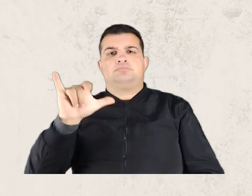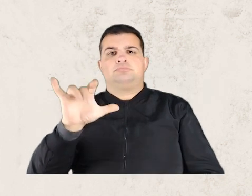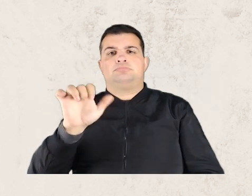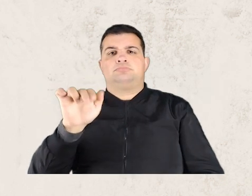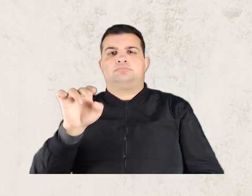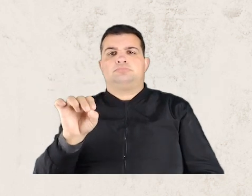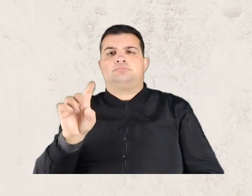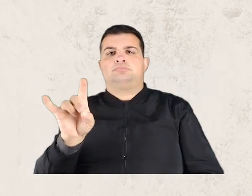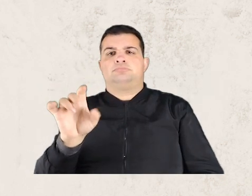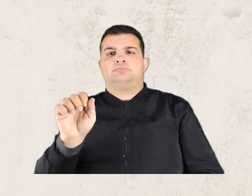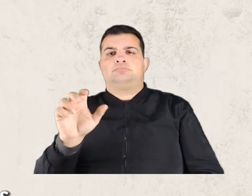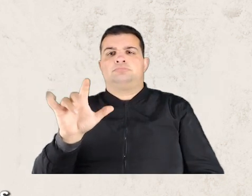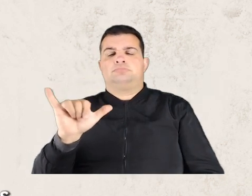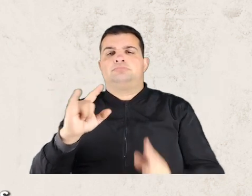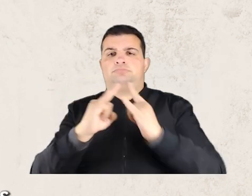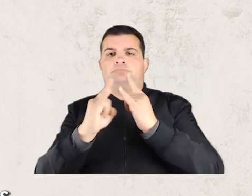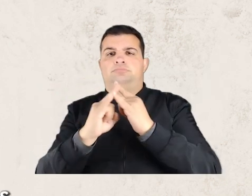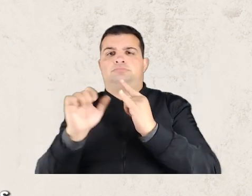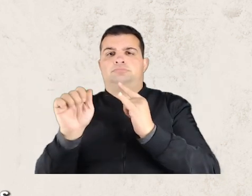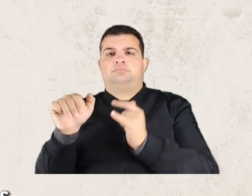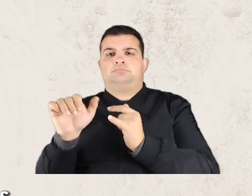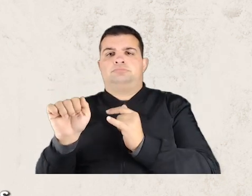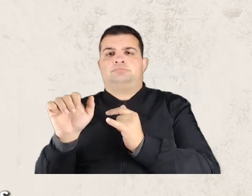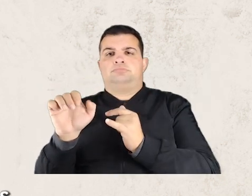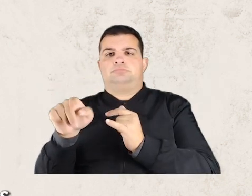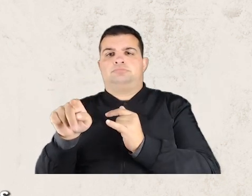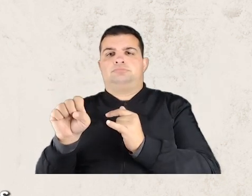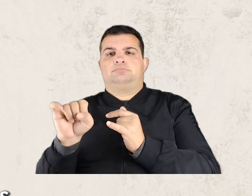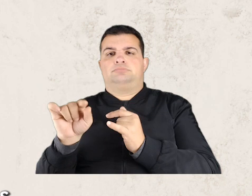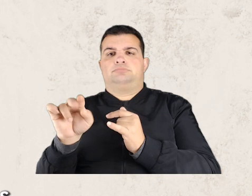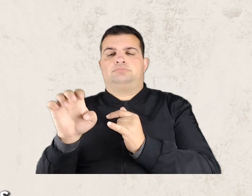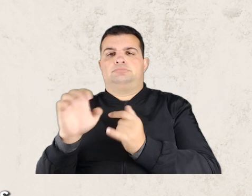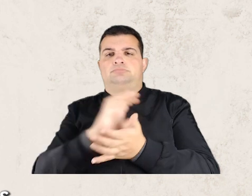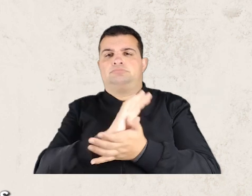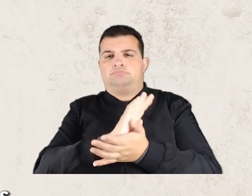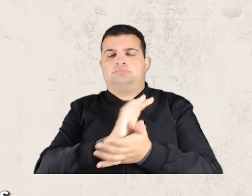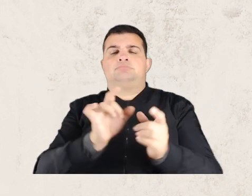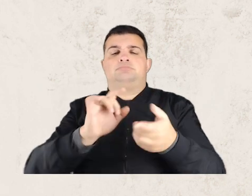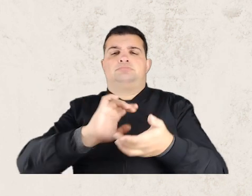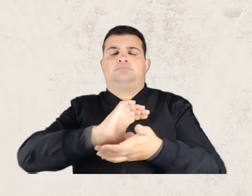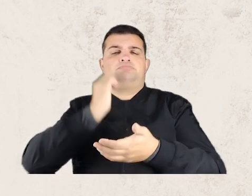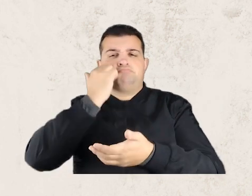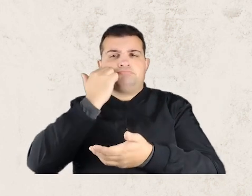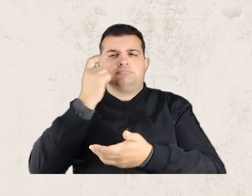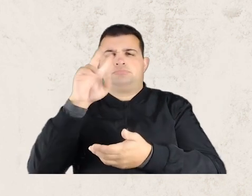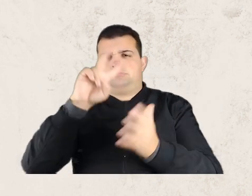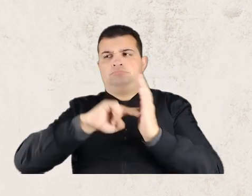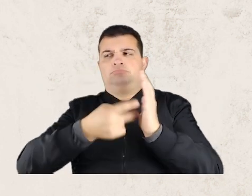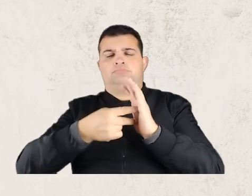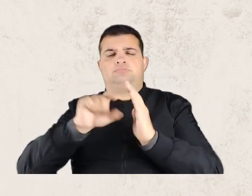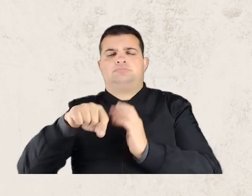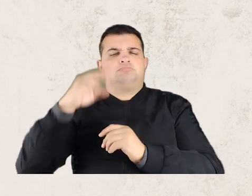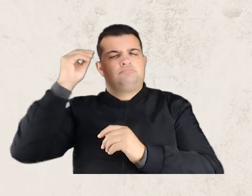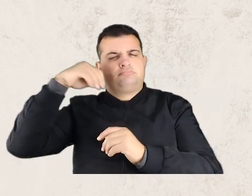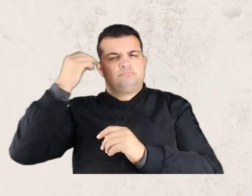psicologia que não seja social, né? Mas compreender que toda a psicologia é social também traz desafios. O psicólogo Emiliano de